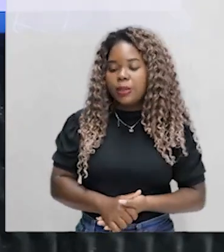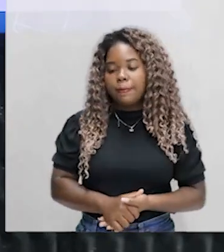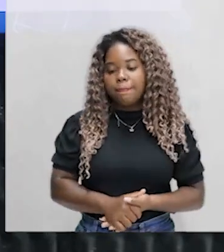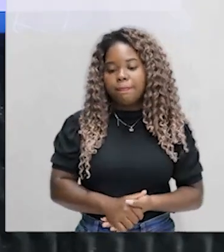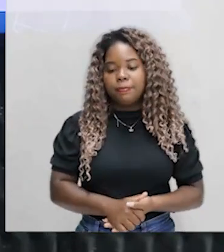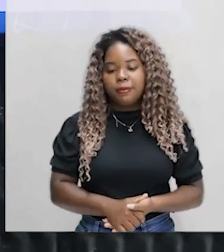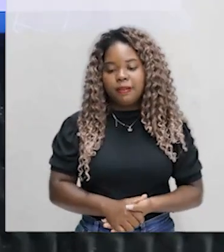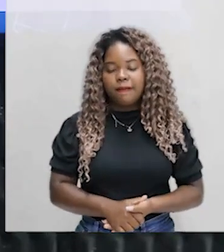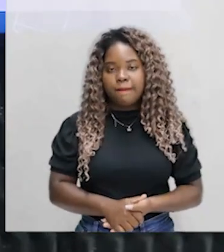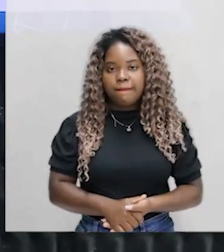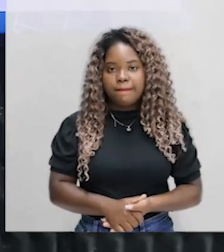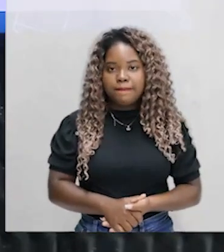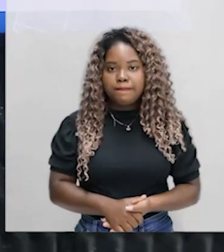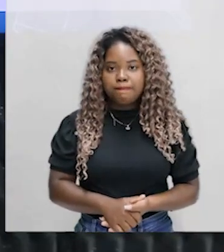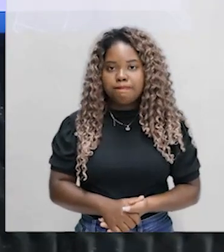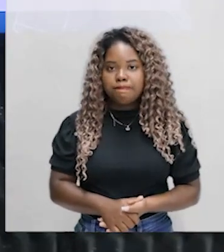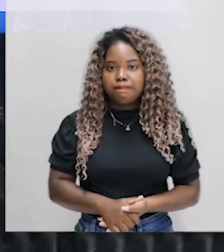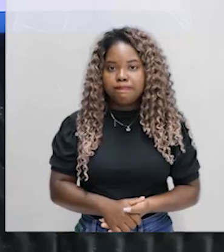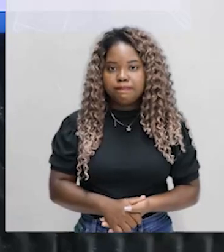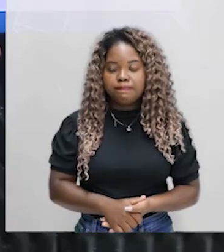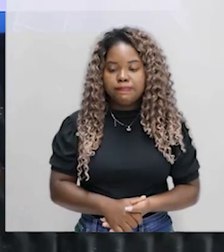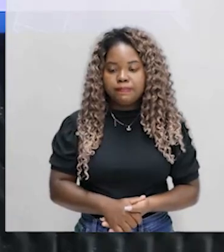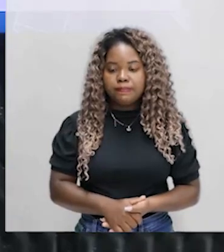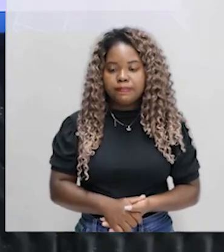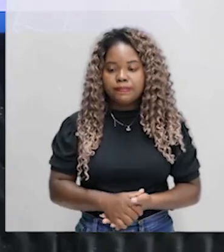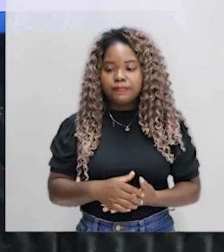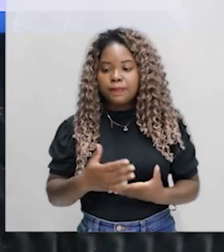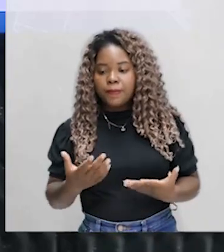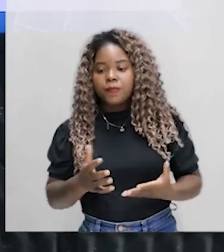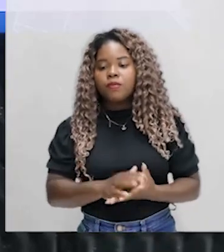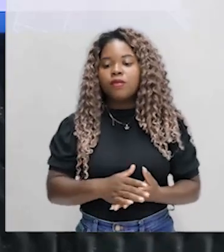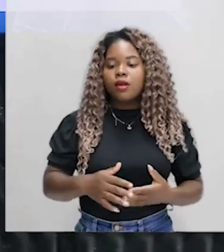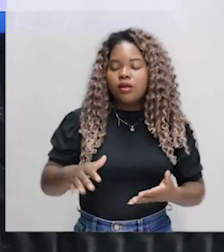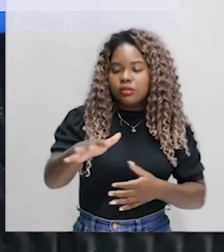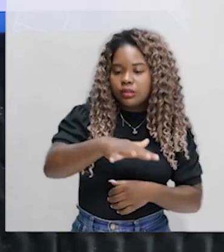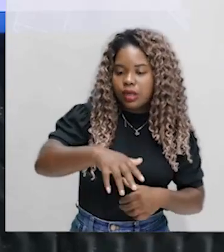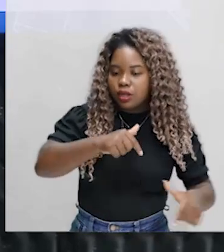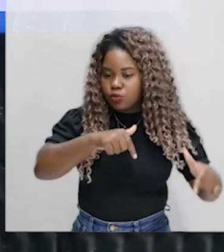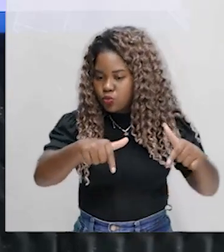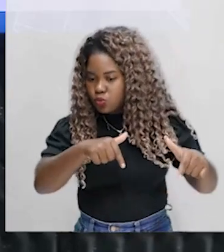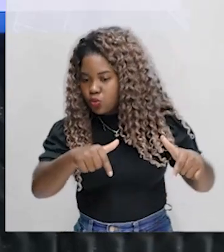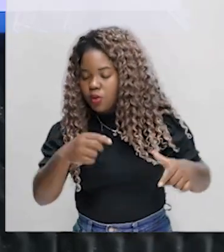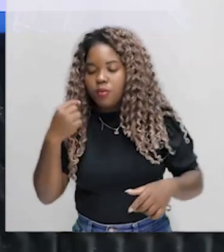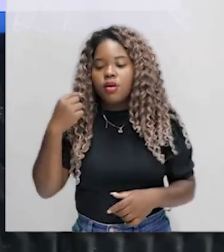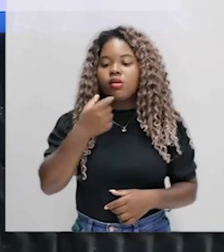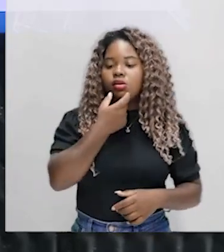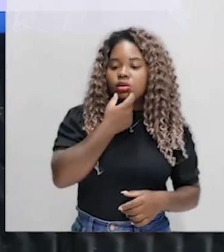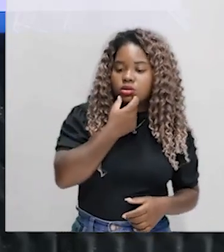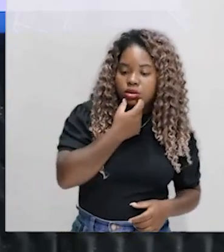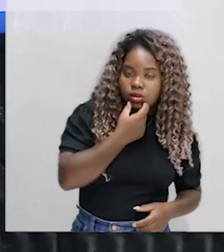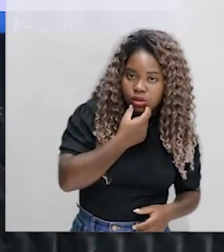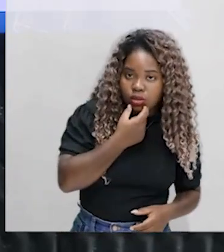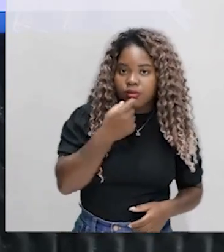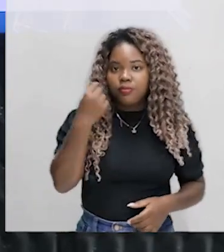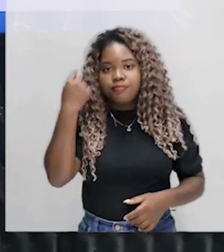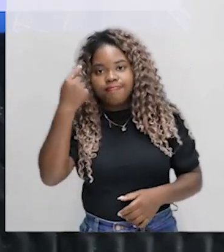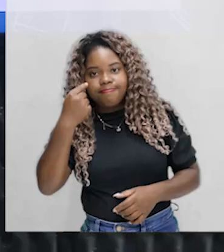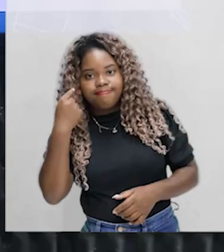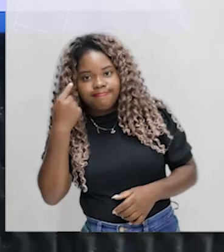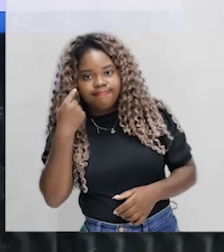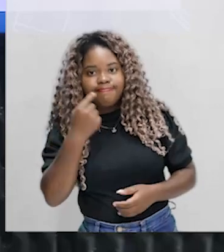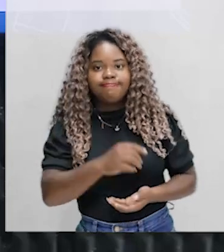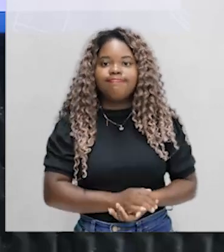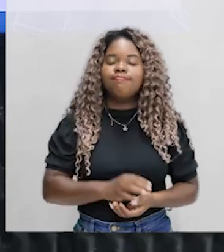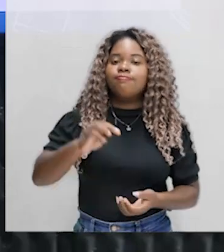No campo dos negócios, o inglês e o espanhol